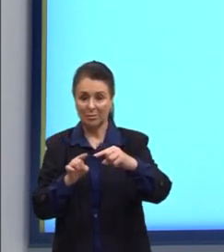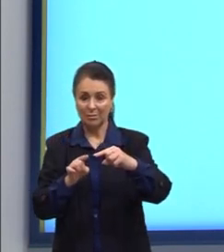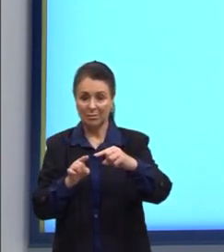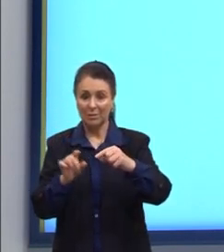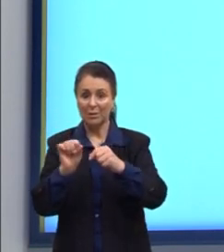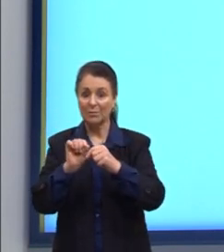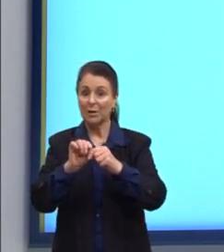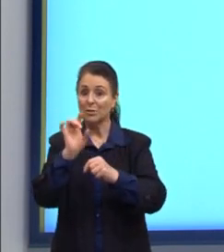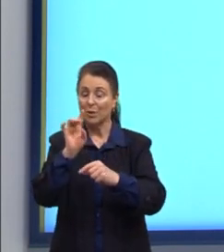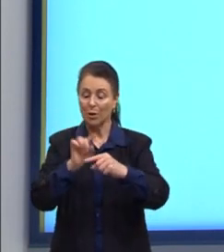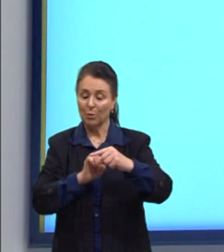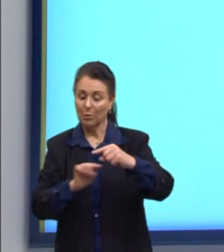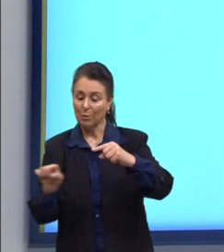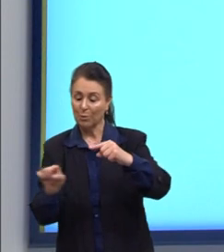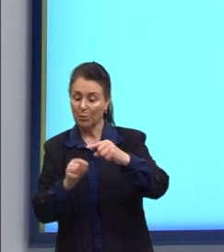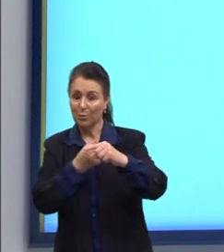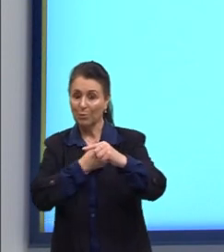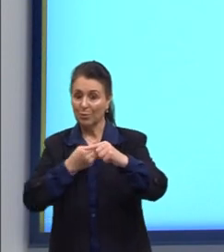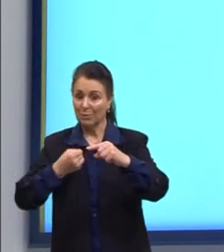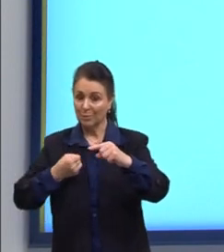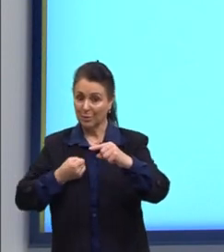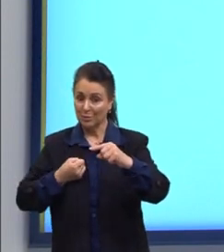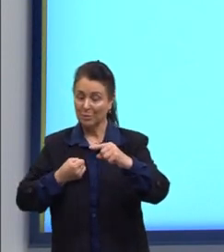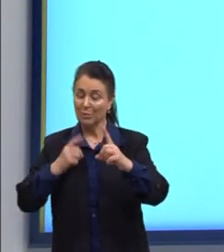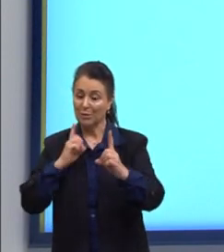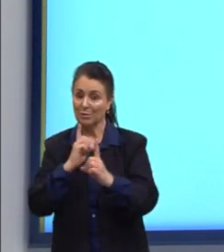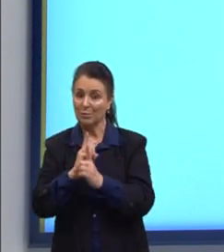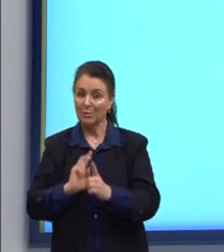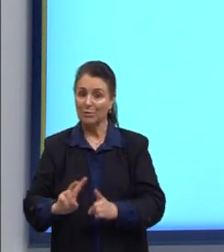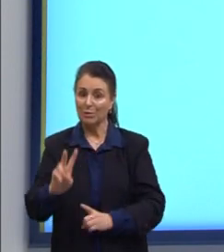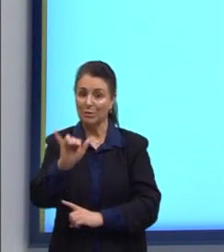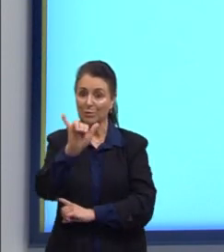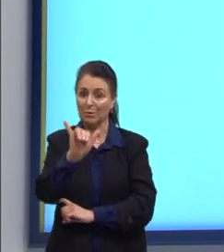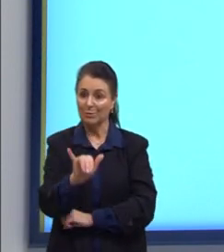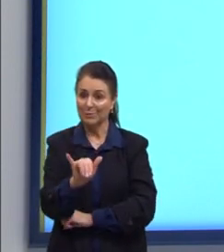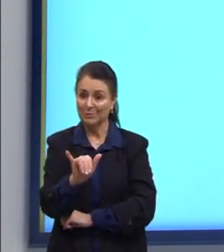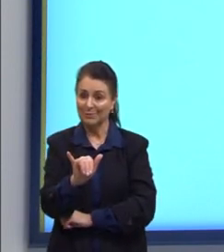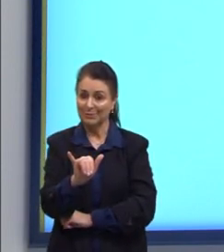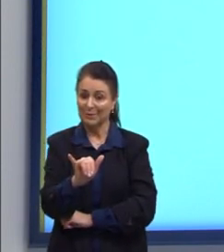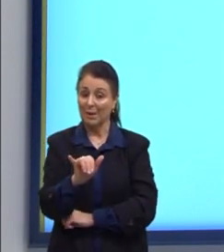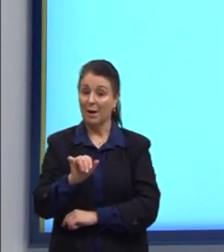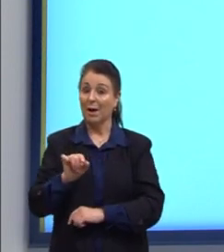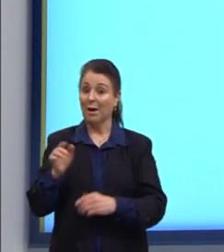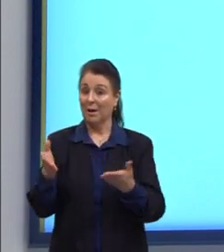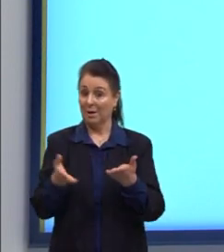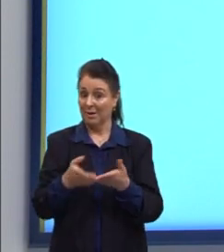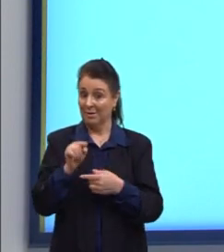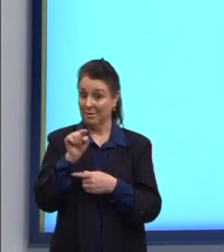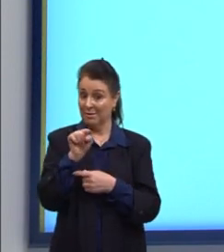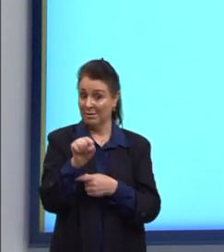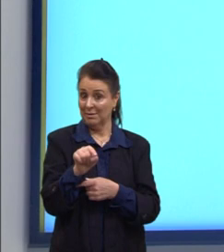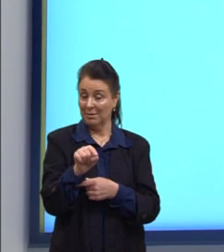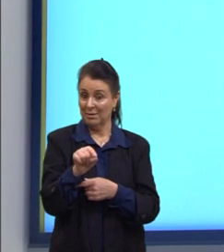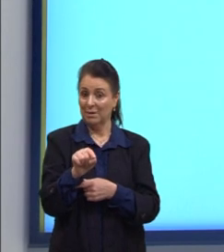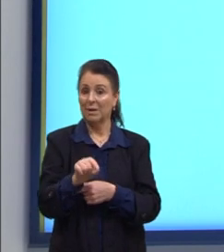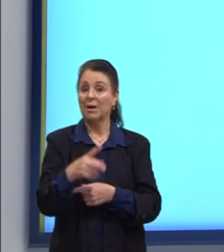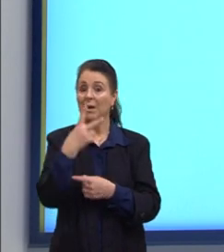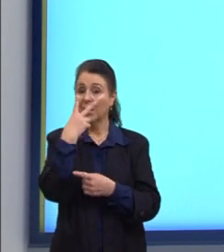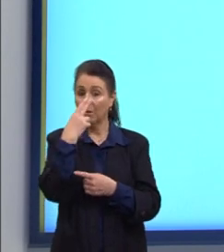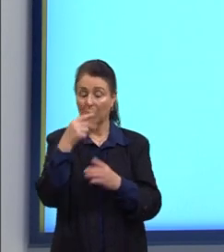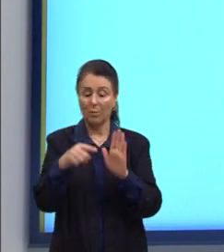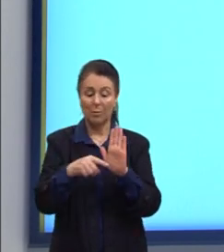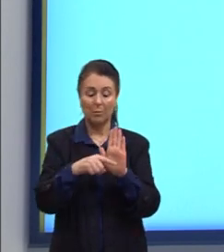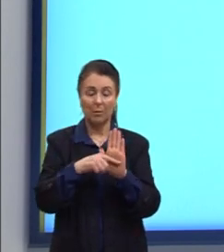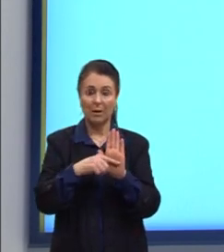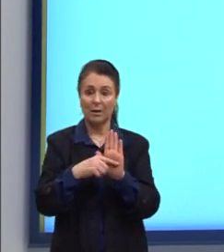com os numeradores E aí determinamos o valor de y que nesse caso aqui vai ficar igual a